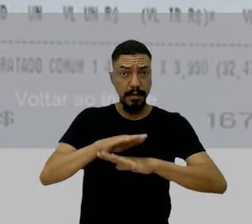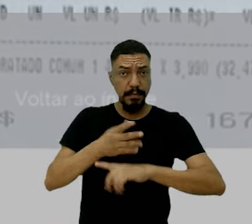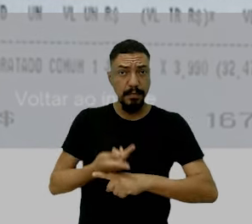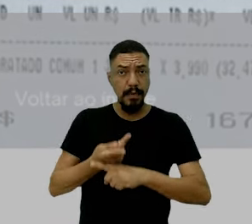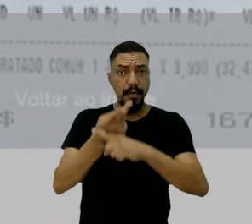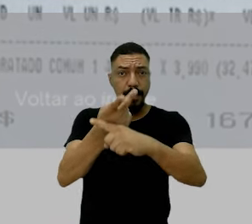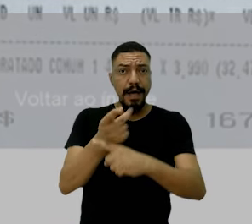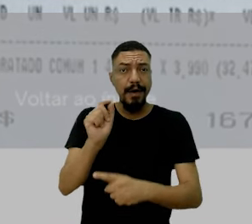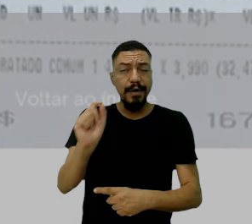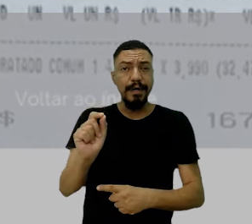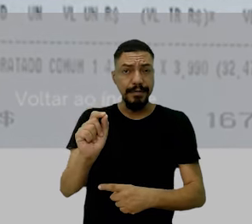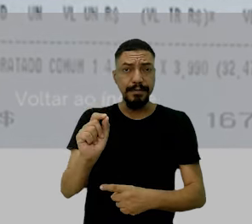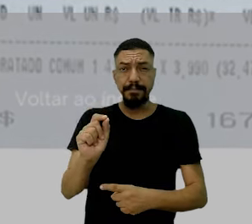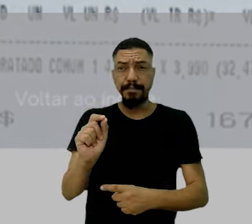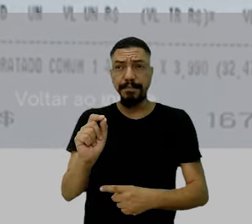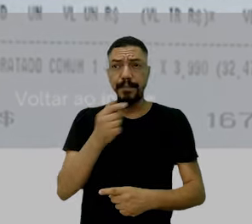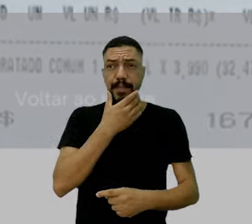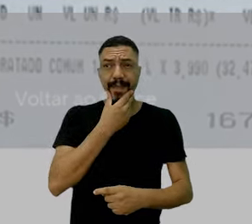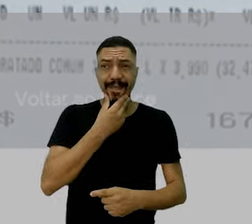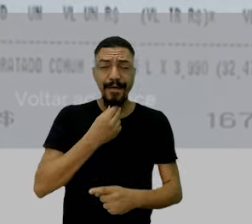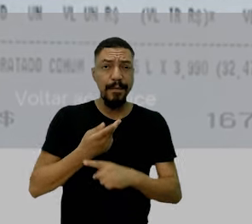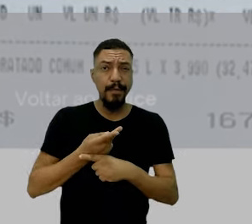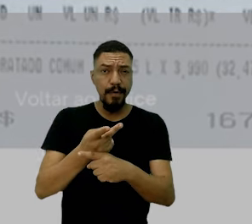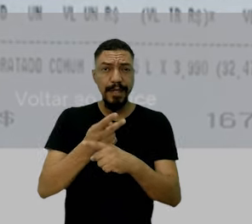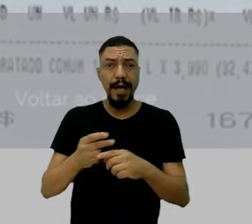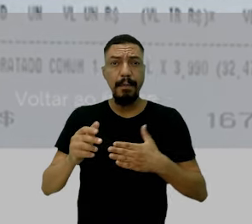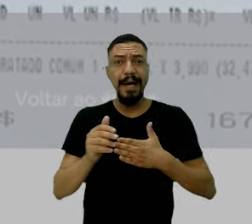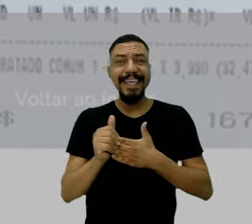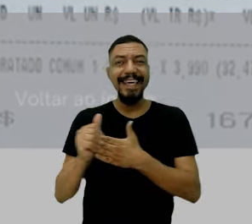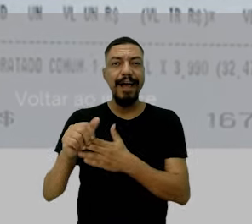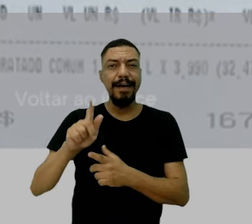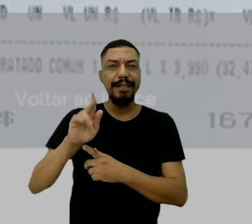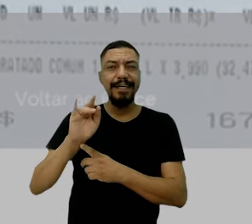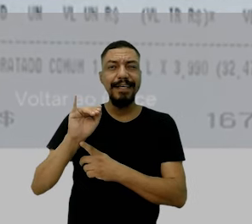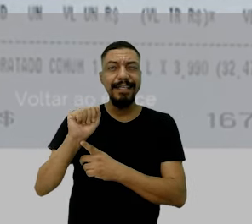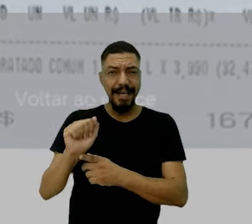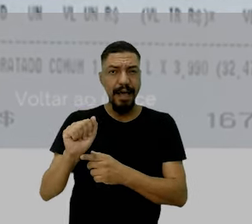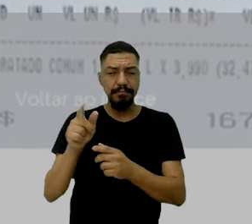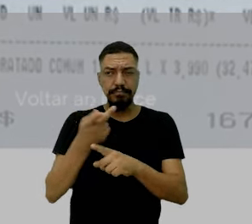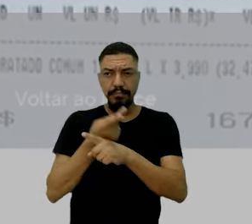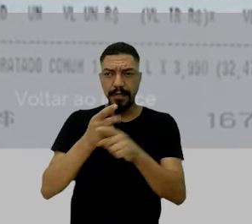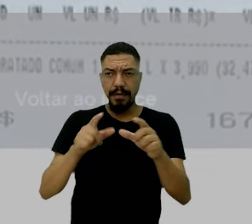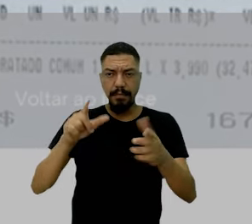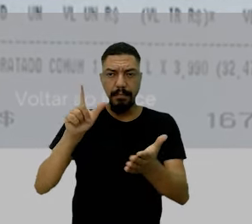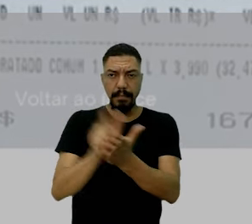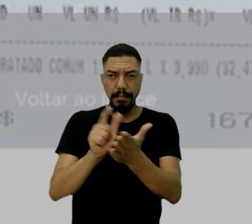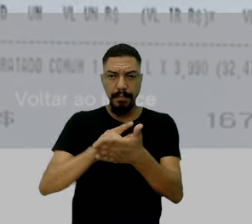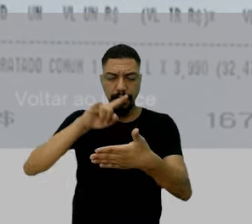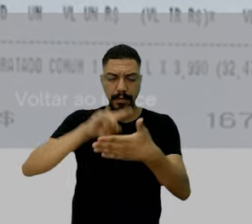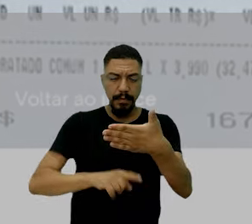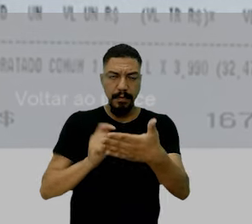não, né? Você que precisa ir atrás vai chegar porque tem a contabilidade que faz isso. Vai chegar uma guia com esse valor e